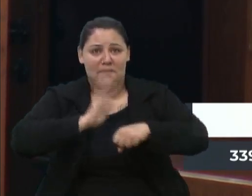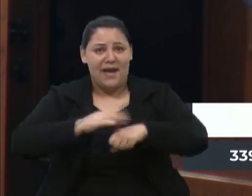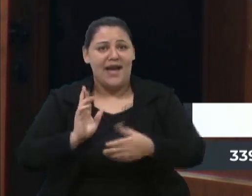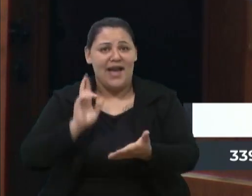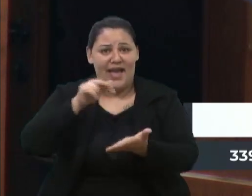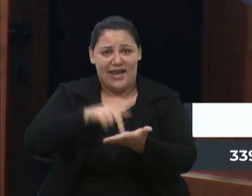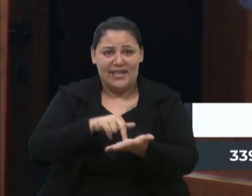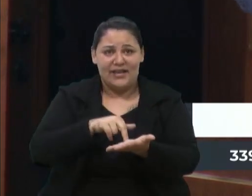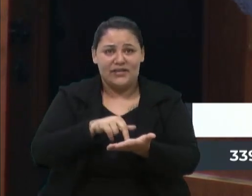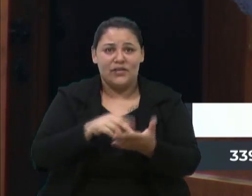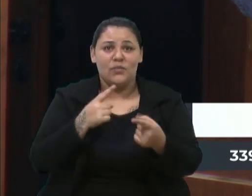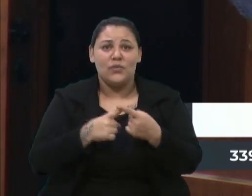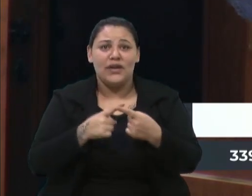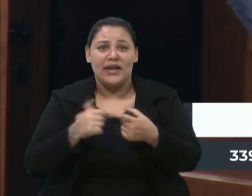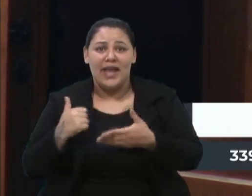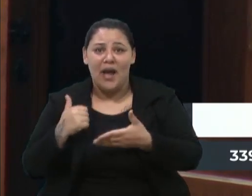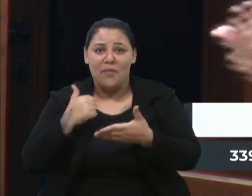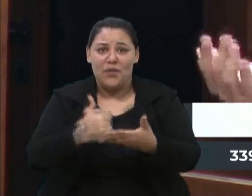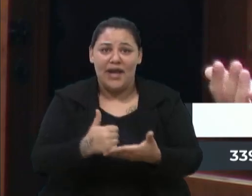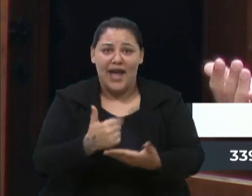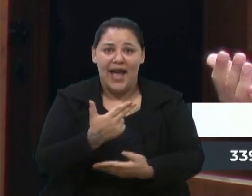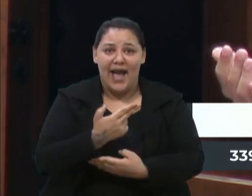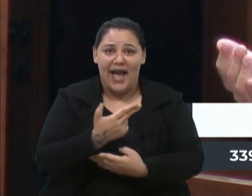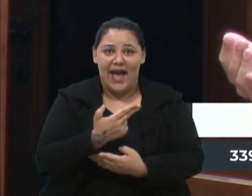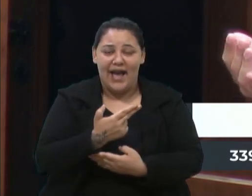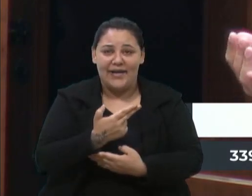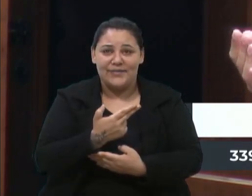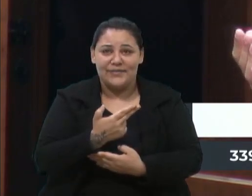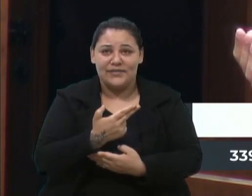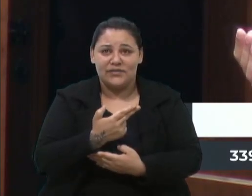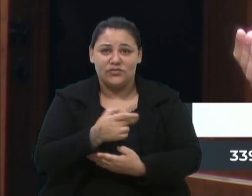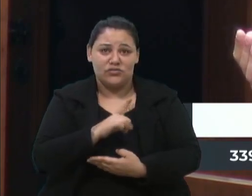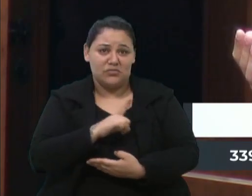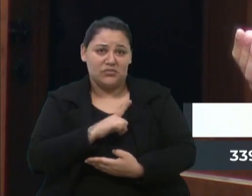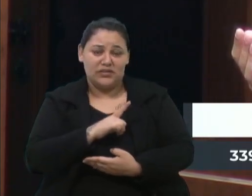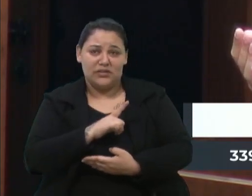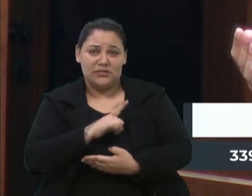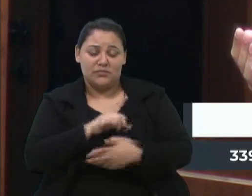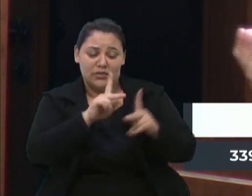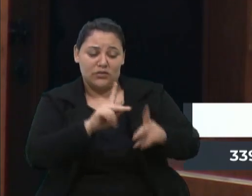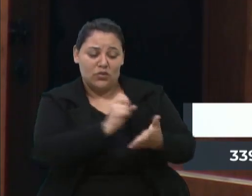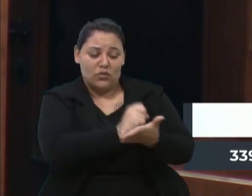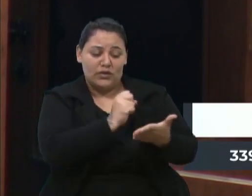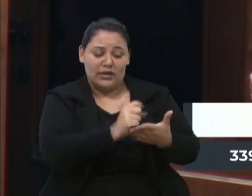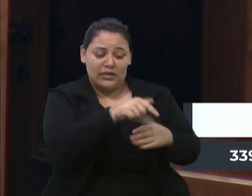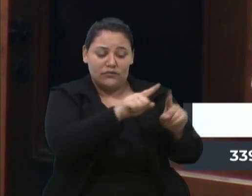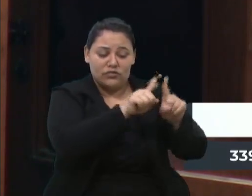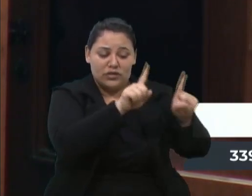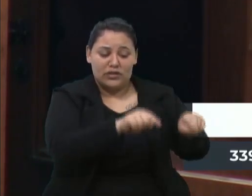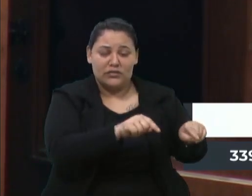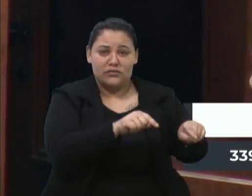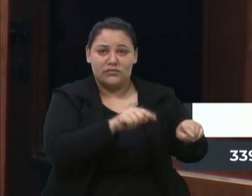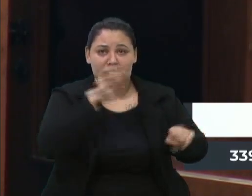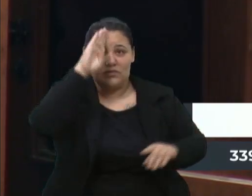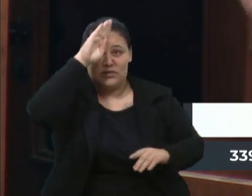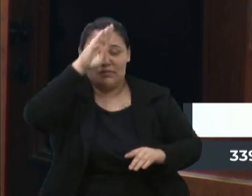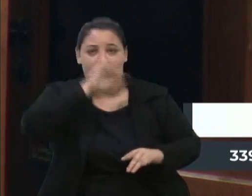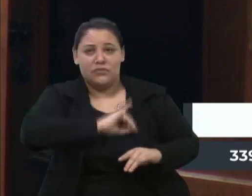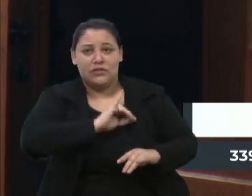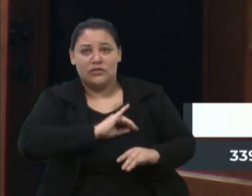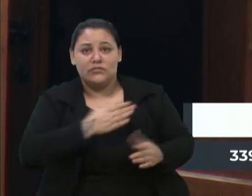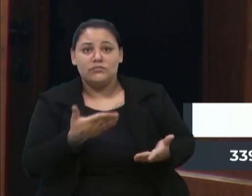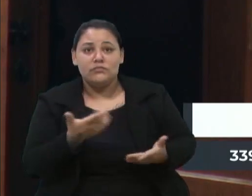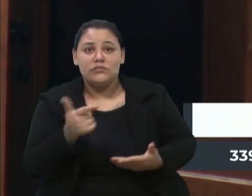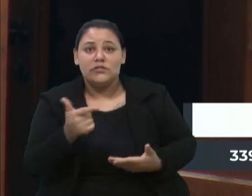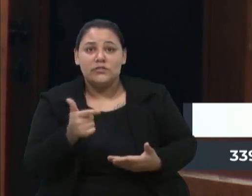porque defender a arma enquanto nós não temos efetivo da Brigada não não adianta né enquanto nós